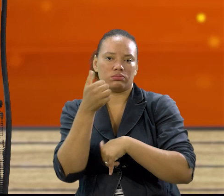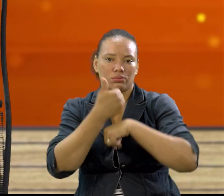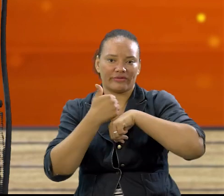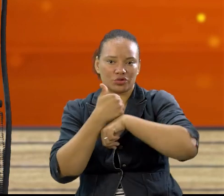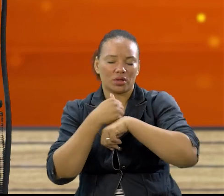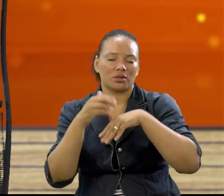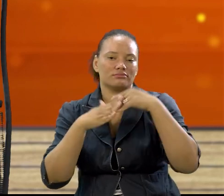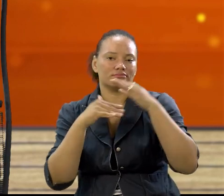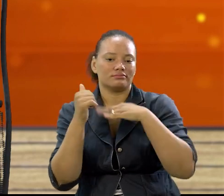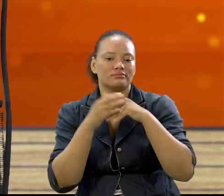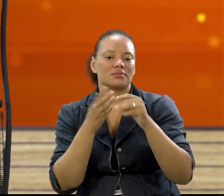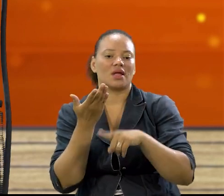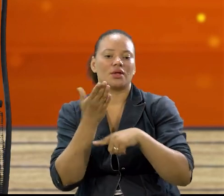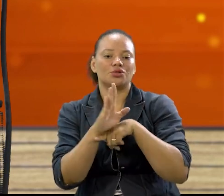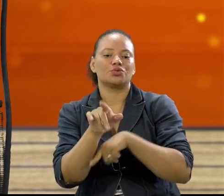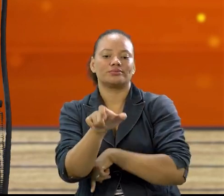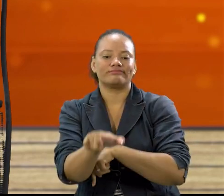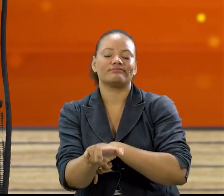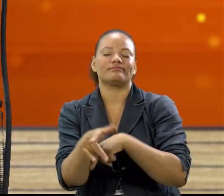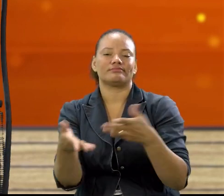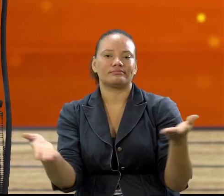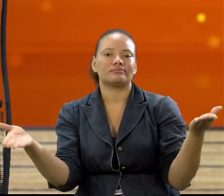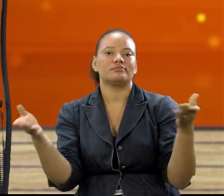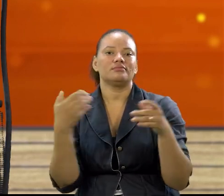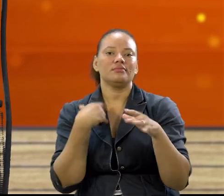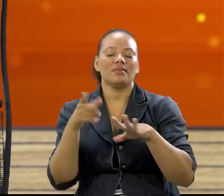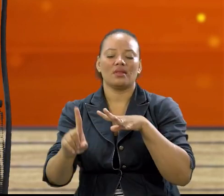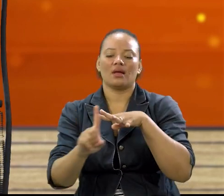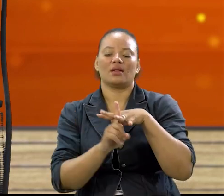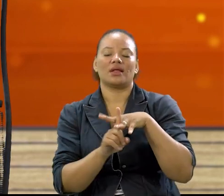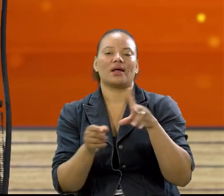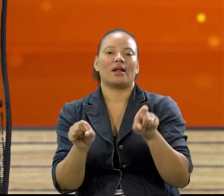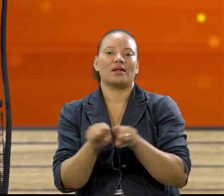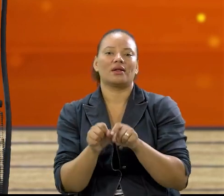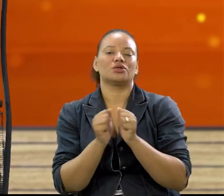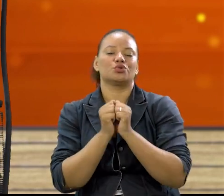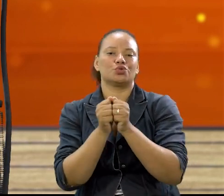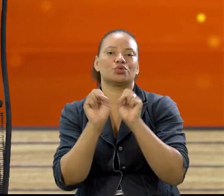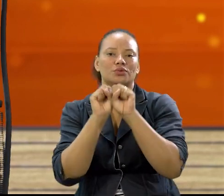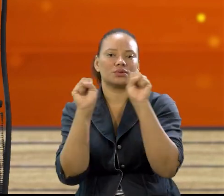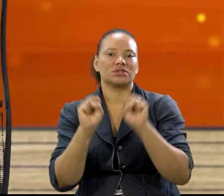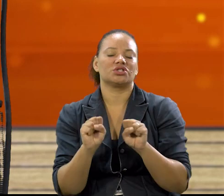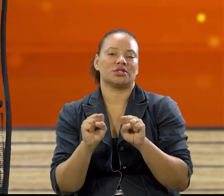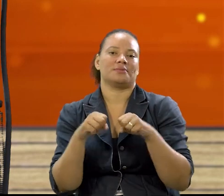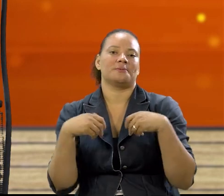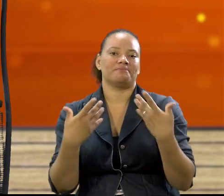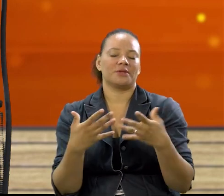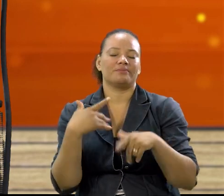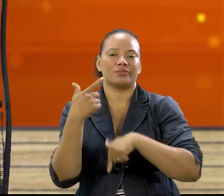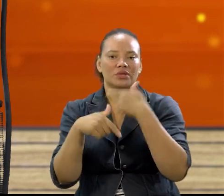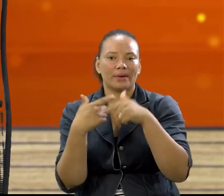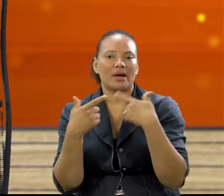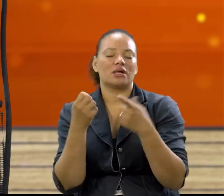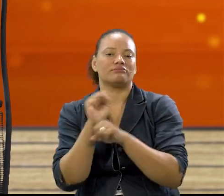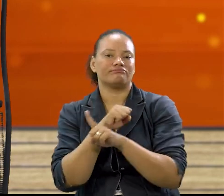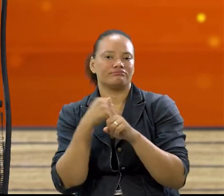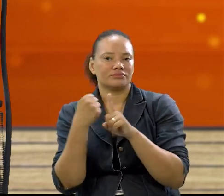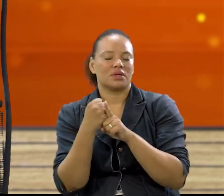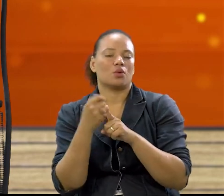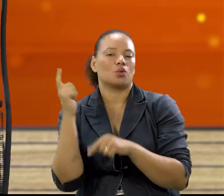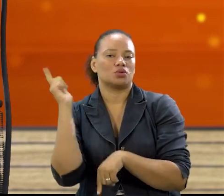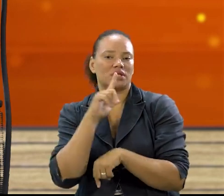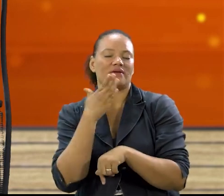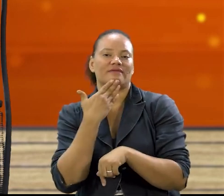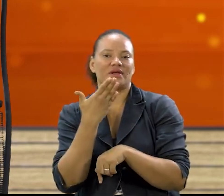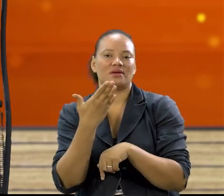se não tá comos documentos obviamente que precisa até para inserir no sistema mas o o serviço social eh